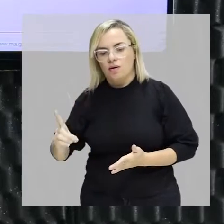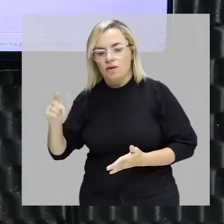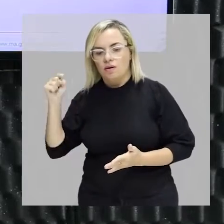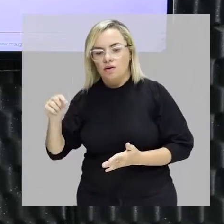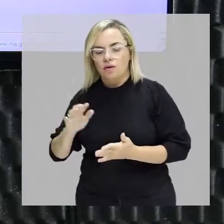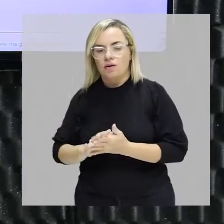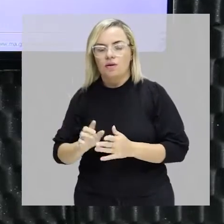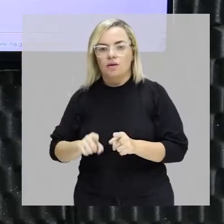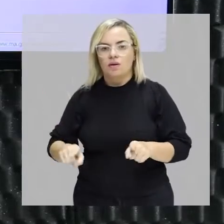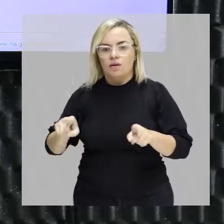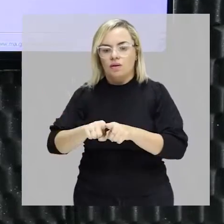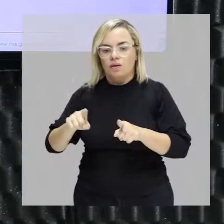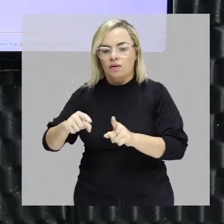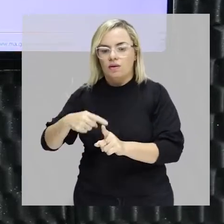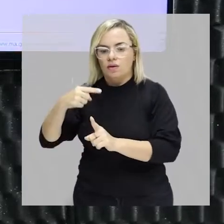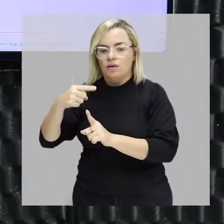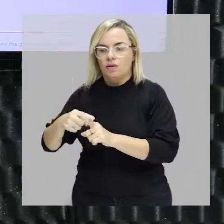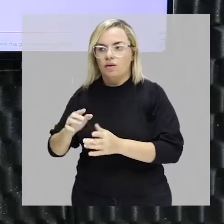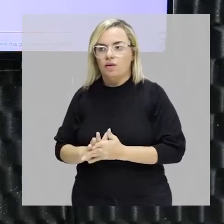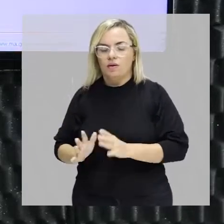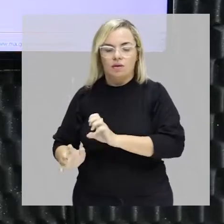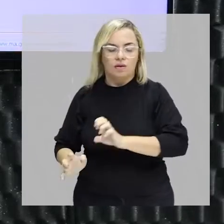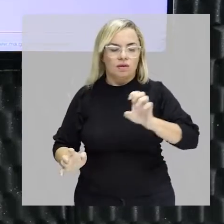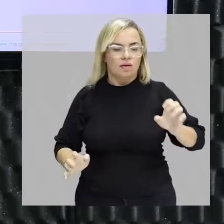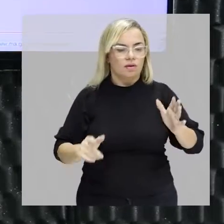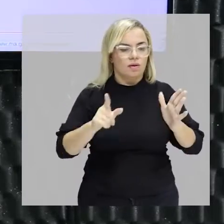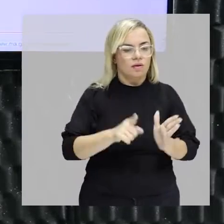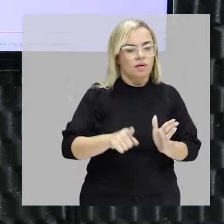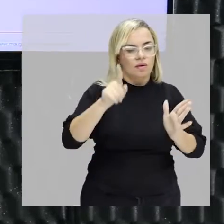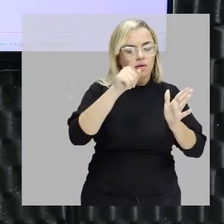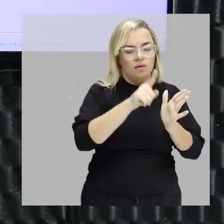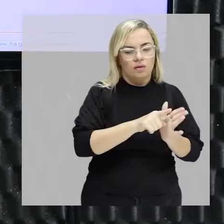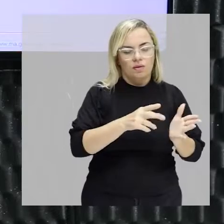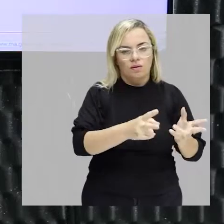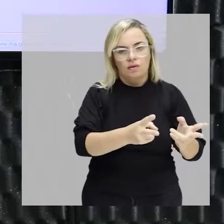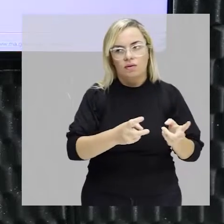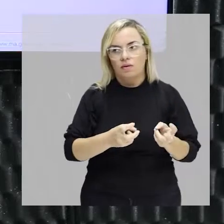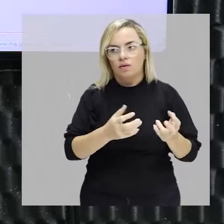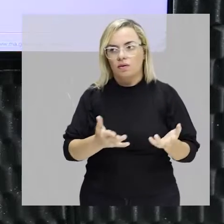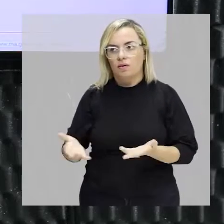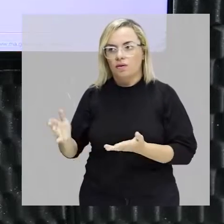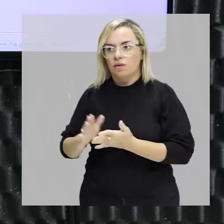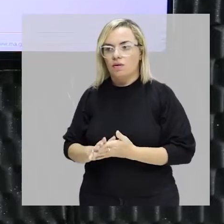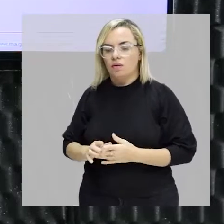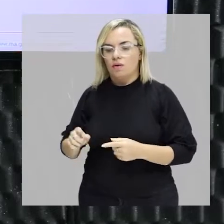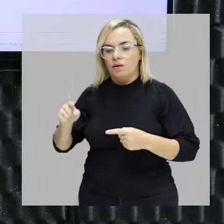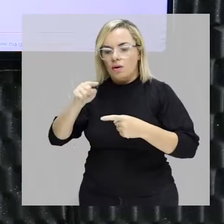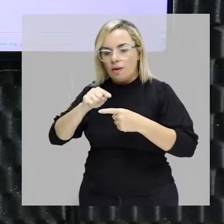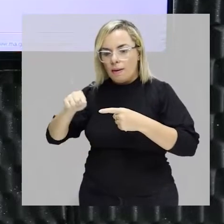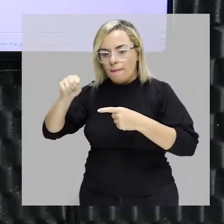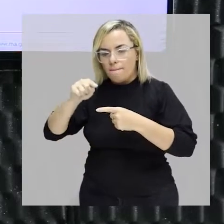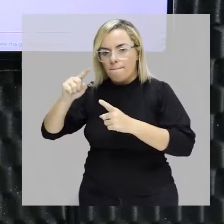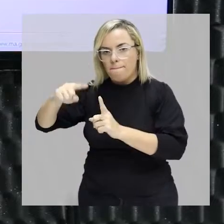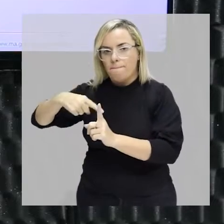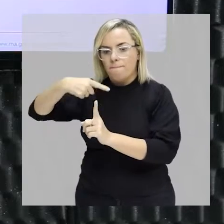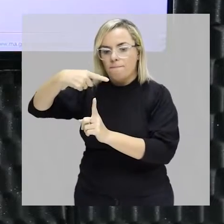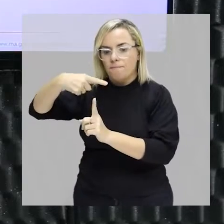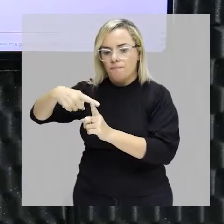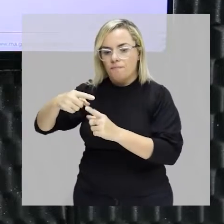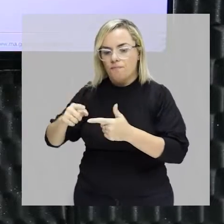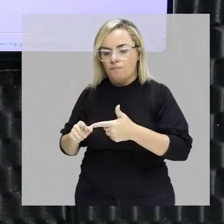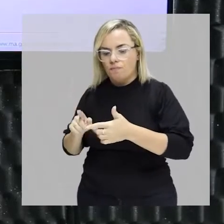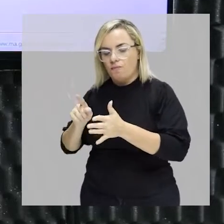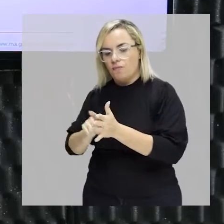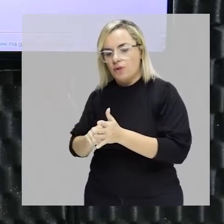vai ser positiva. A esquerda da raiz vai ser negativa. Perceba que aqui, ó, eu tenho o sinalzinho de mais à direita do menos